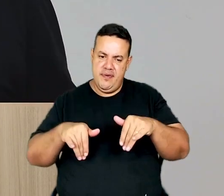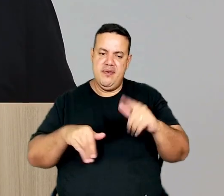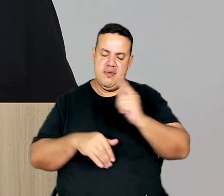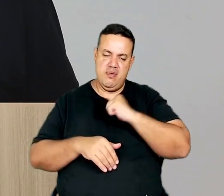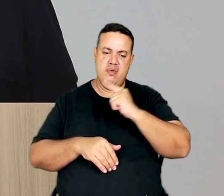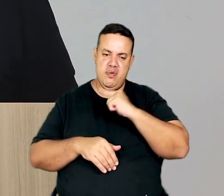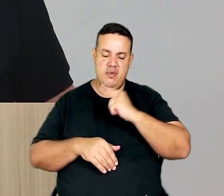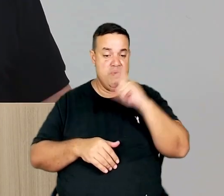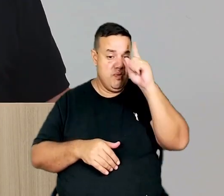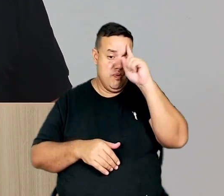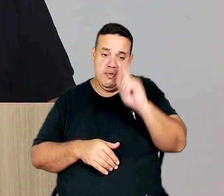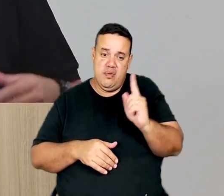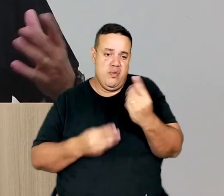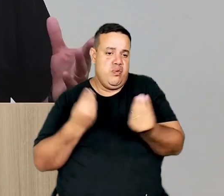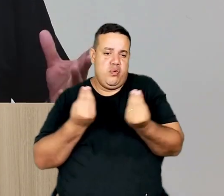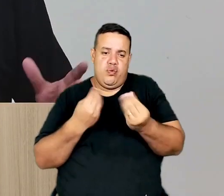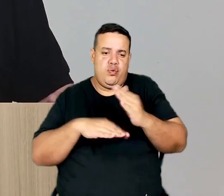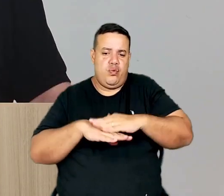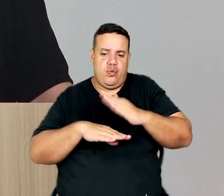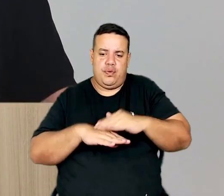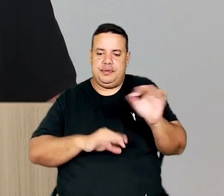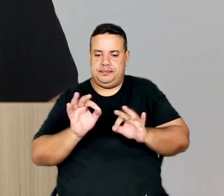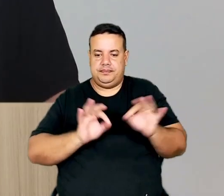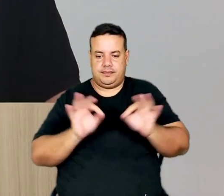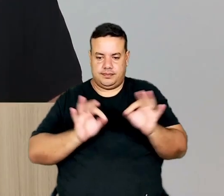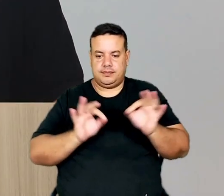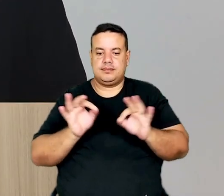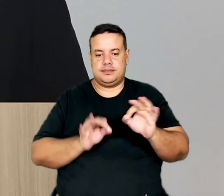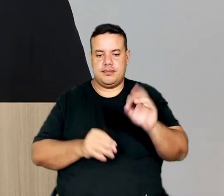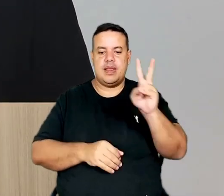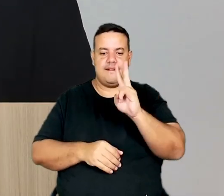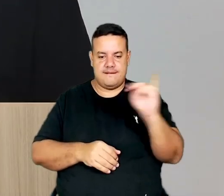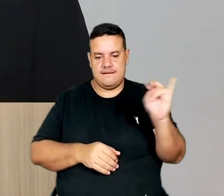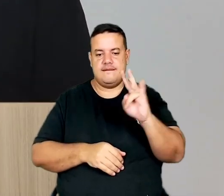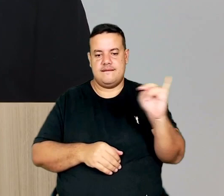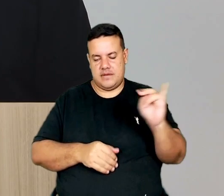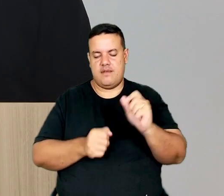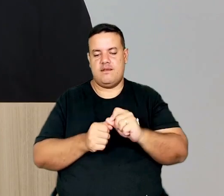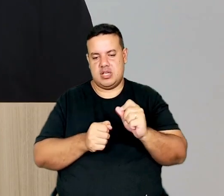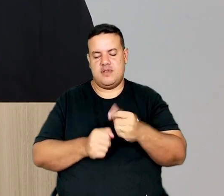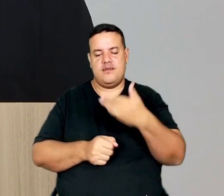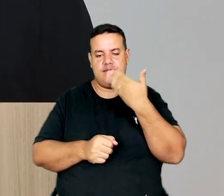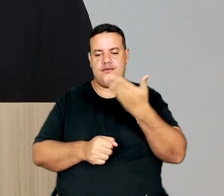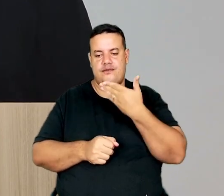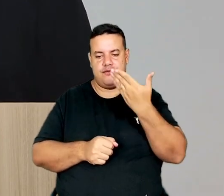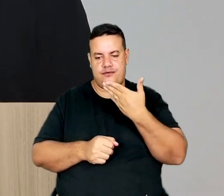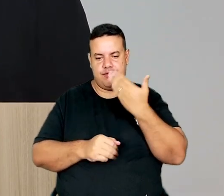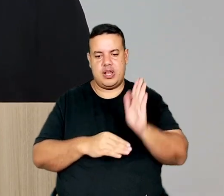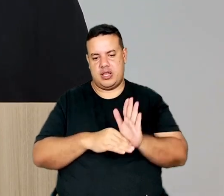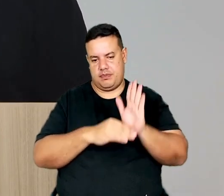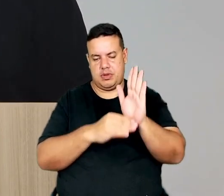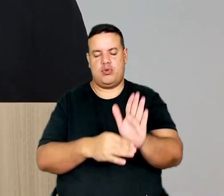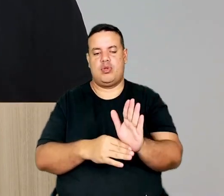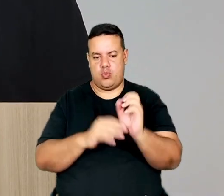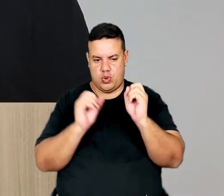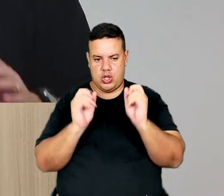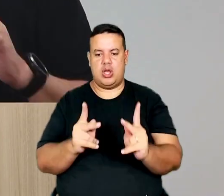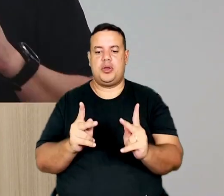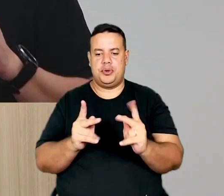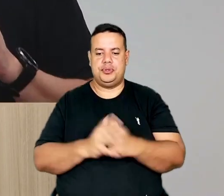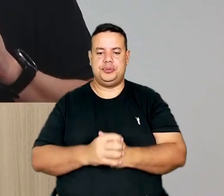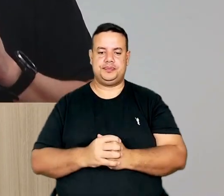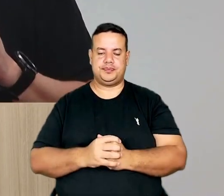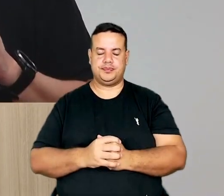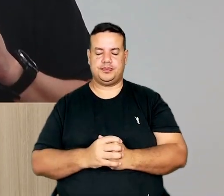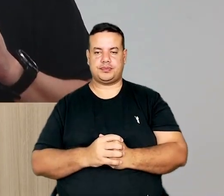vão fazer, mas alguma atividade para facilitar isso daí vai ser feito, tá? Preciso registrar aqui também,